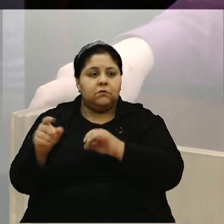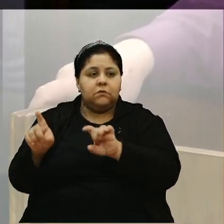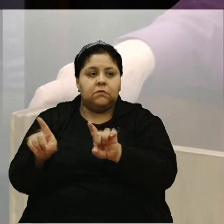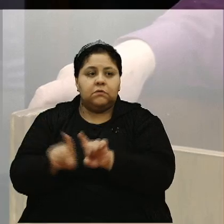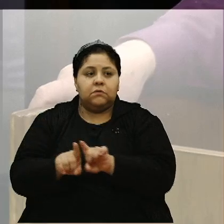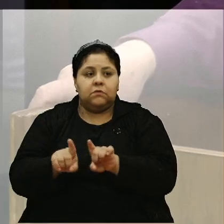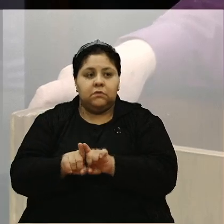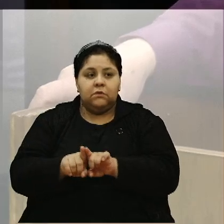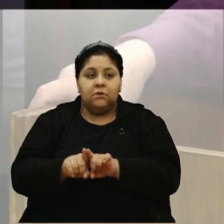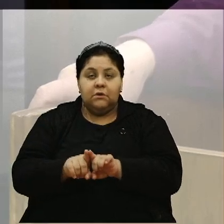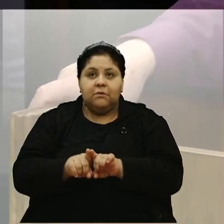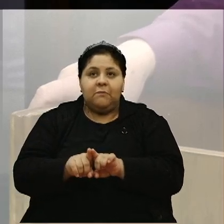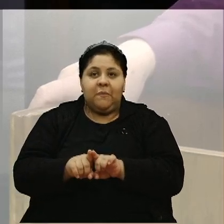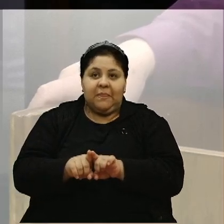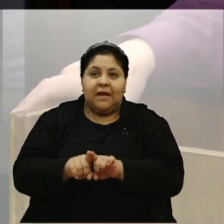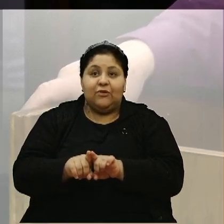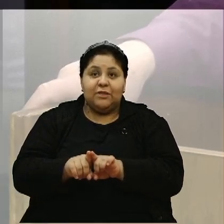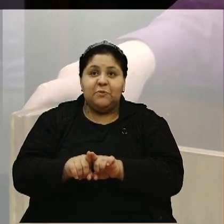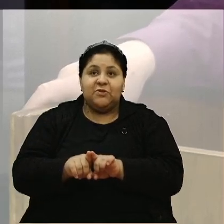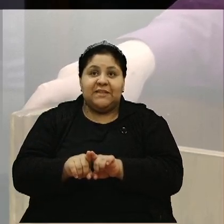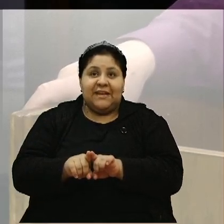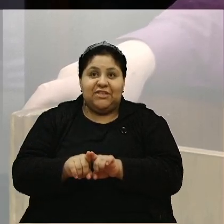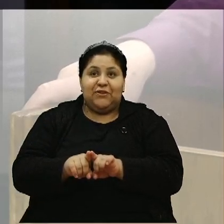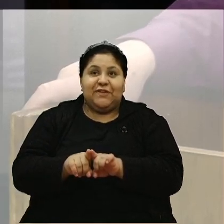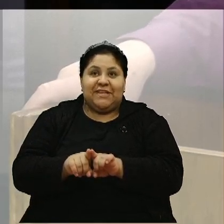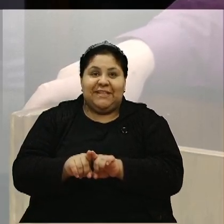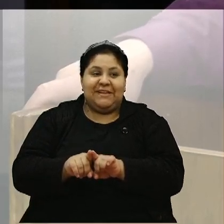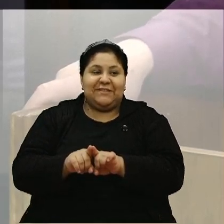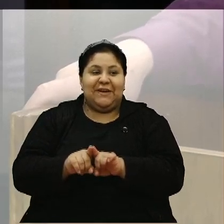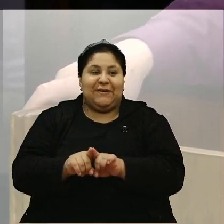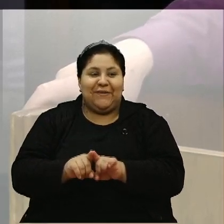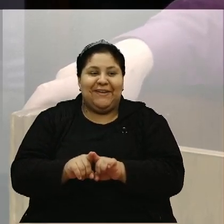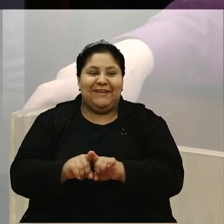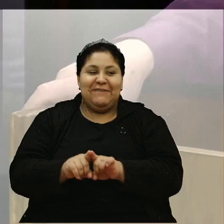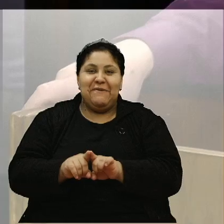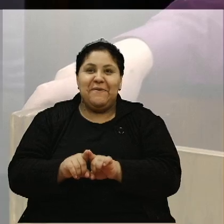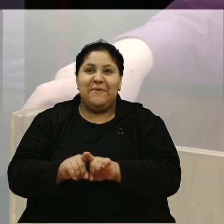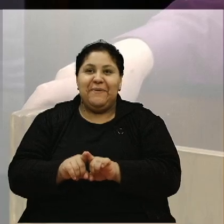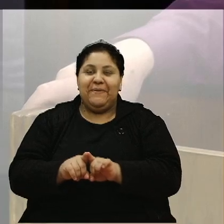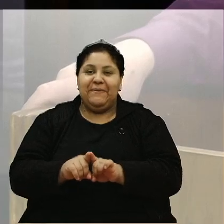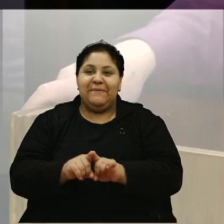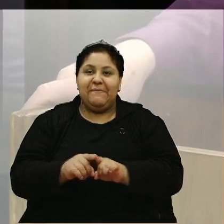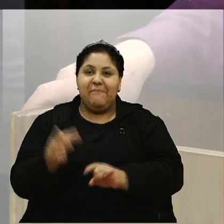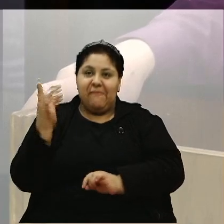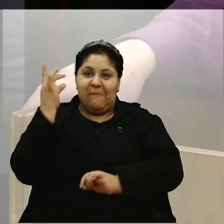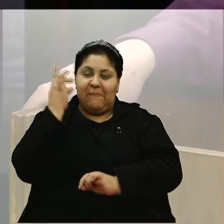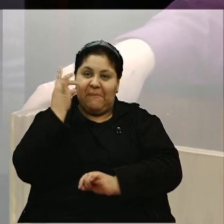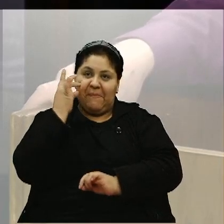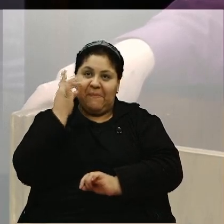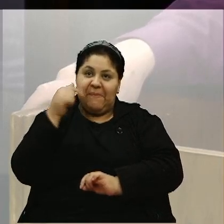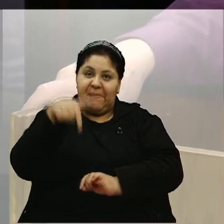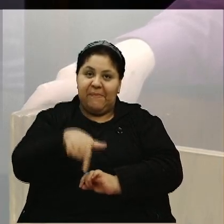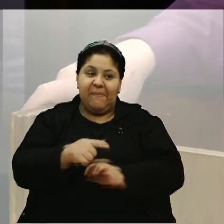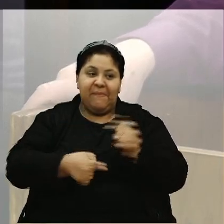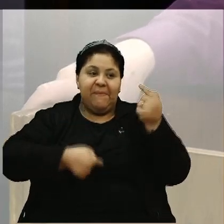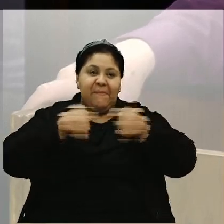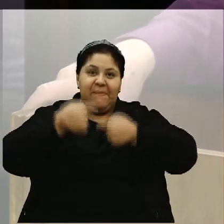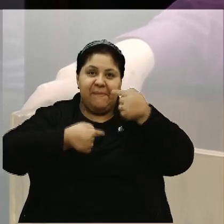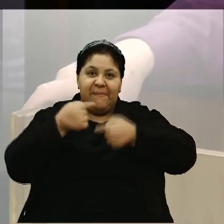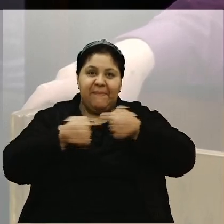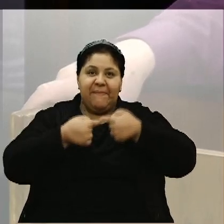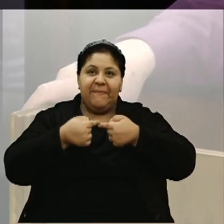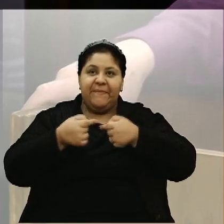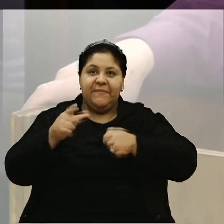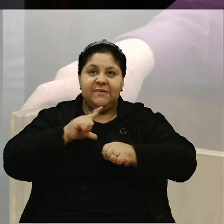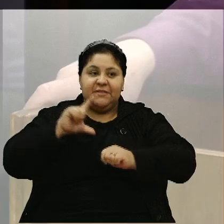muito branco. Não promete. Agora, o mínimo se fazer presente nesse debate e ver se há